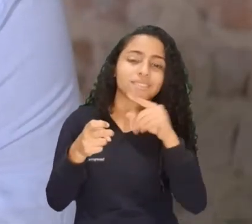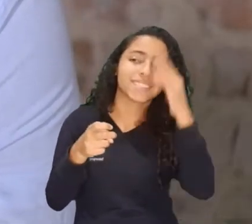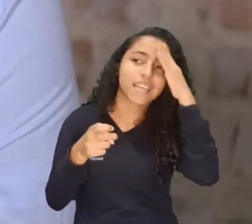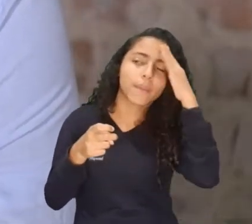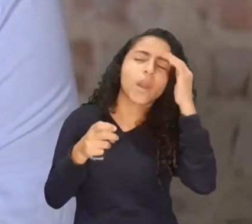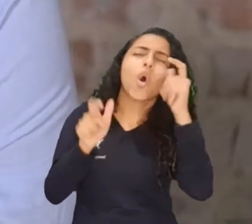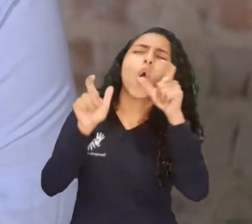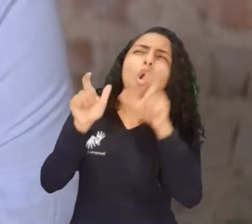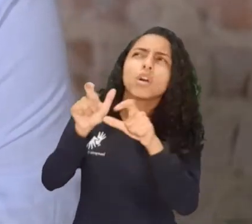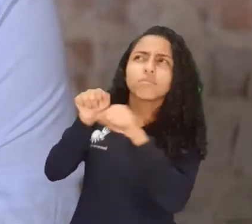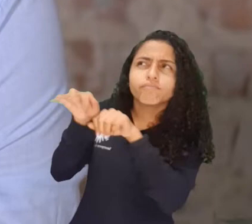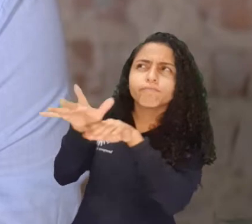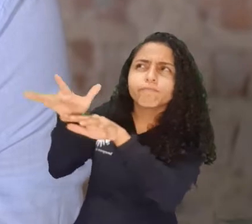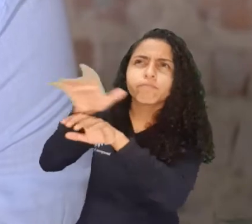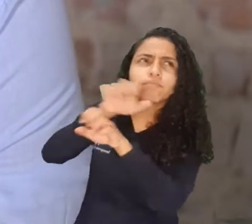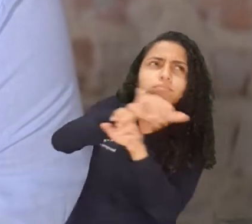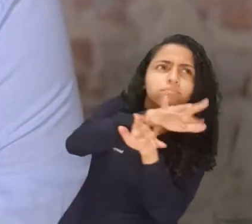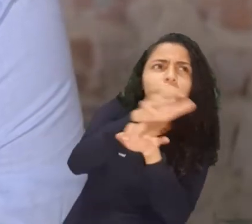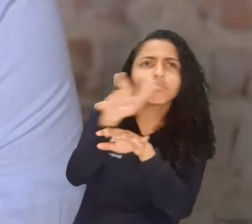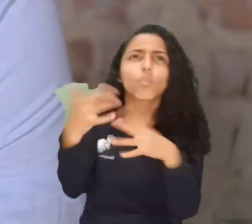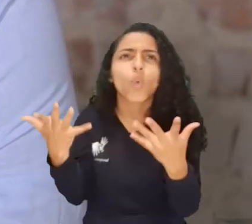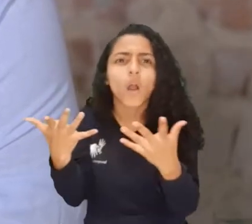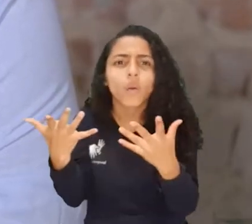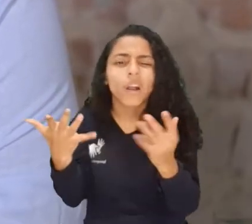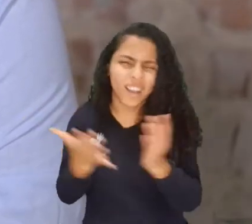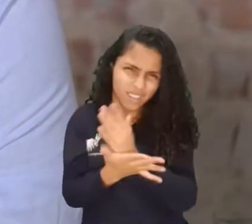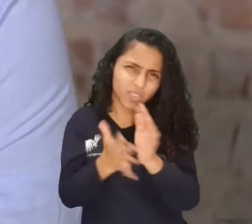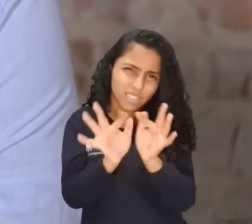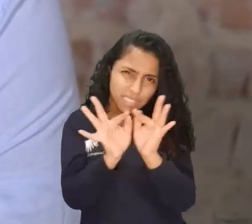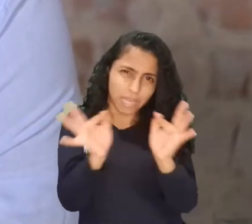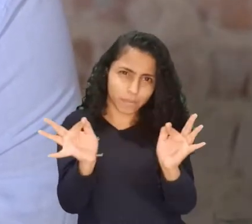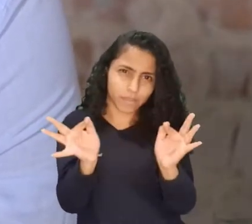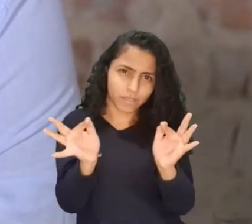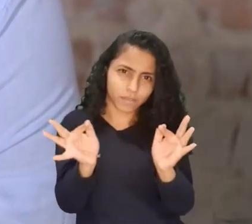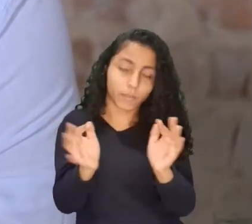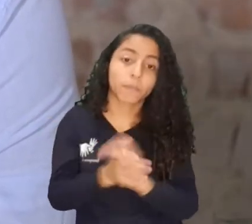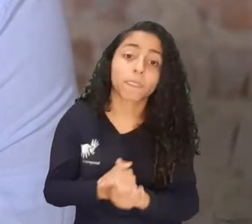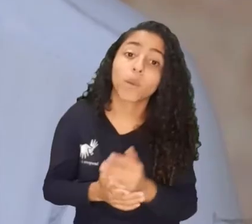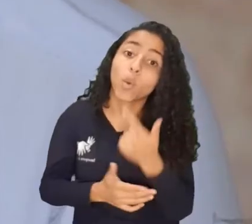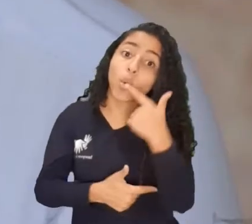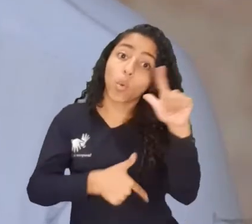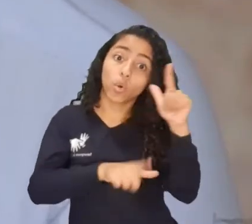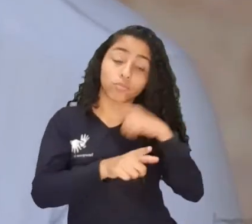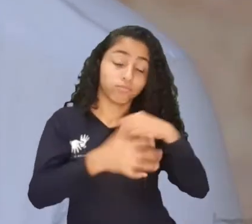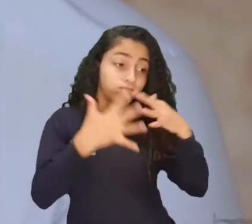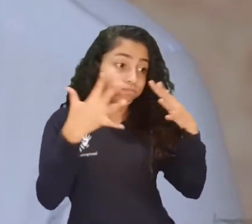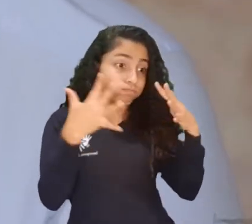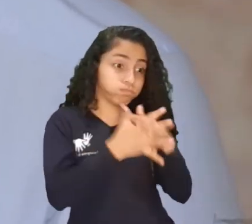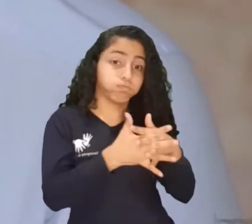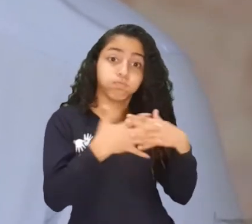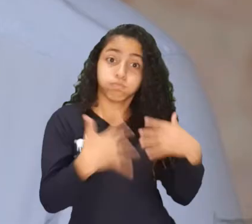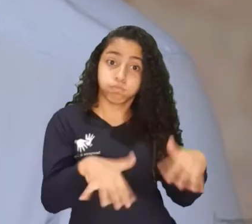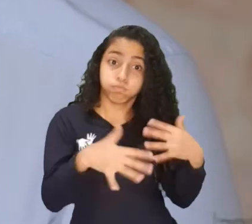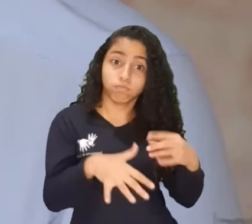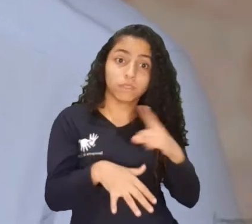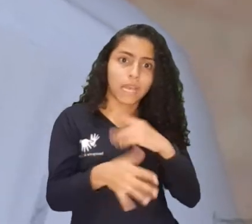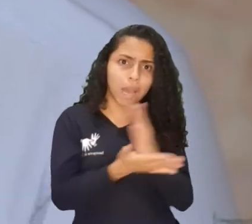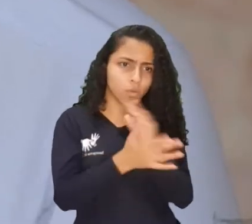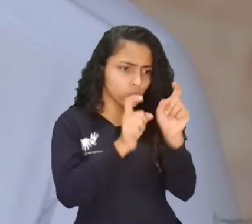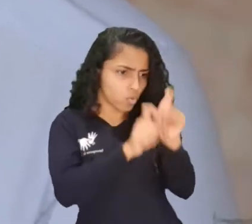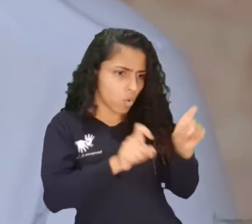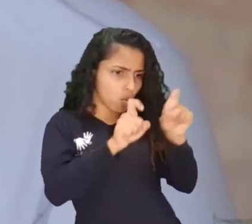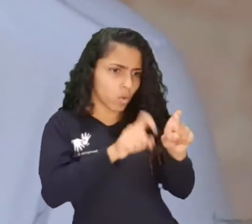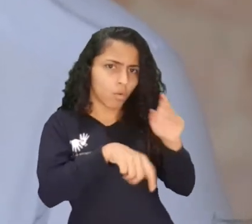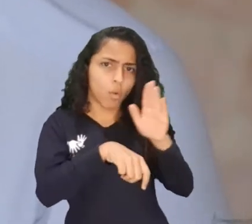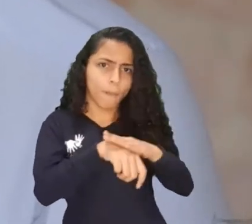não. Alguns modelos são simples desse jeito, outros são complicados. Eles usam inteligência artificial, eles fazem com que o programa do computador aprenda